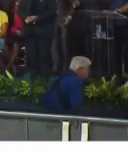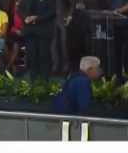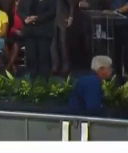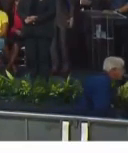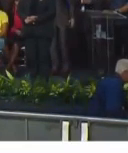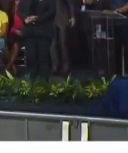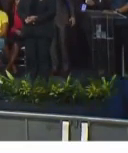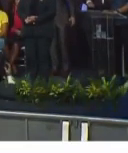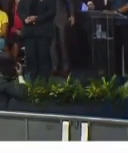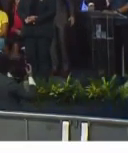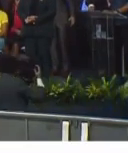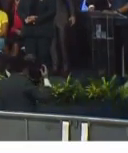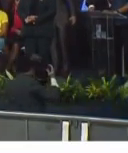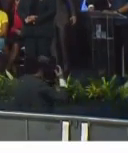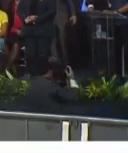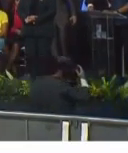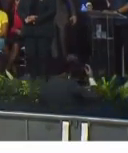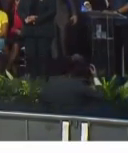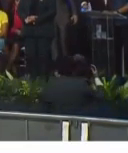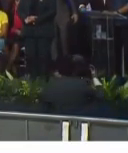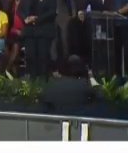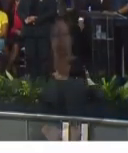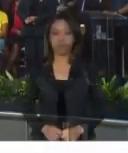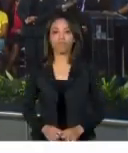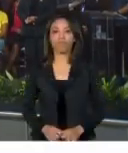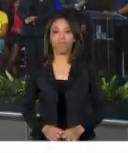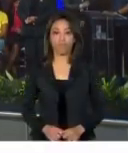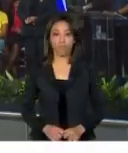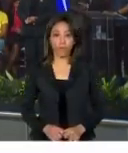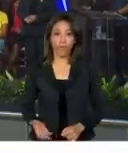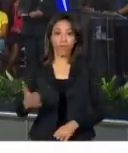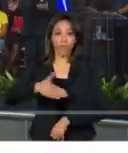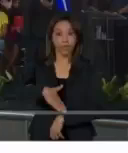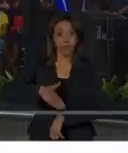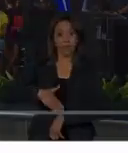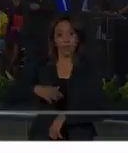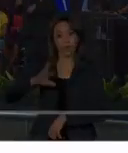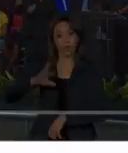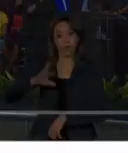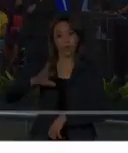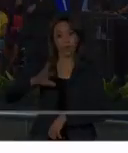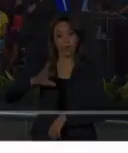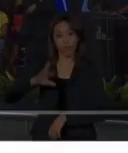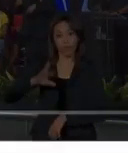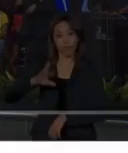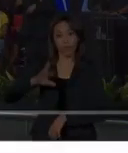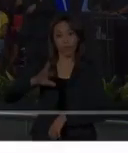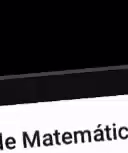Nesse momento, o diretor-geral do Empatec,